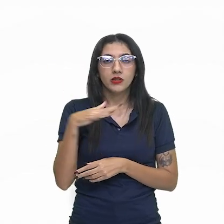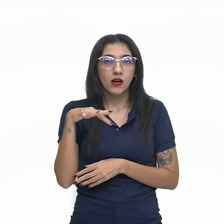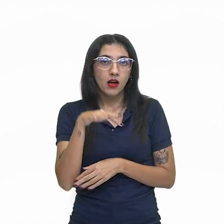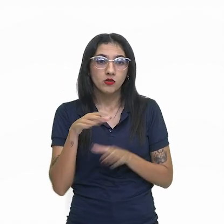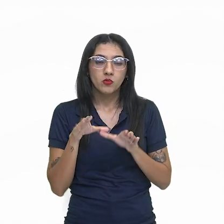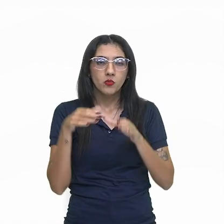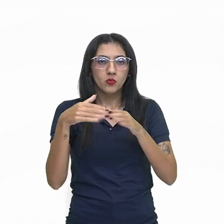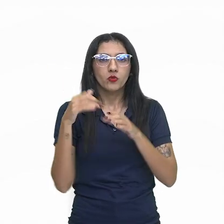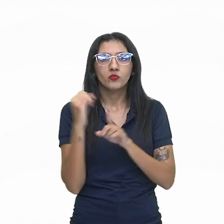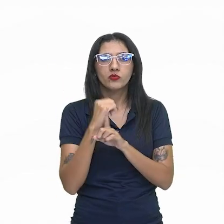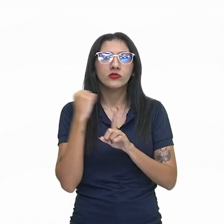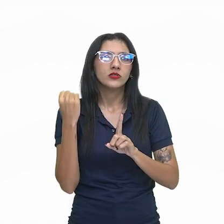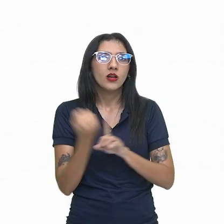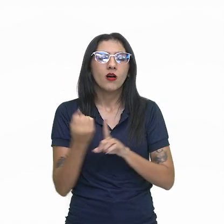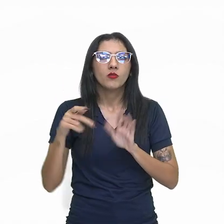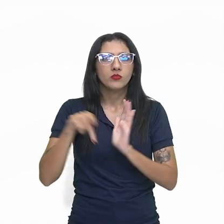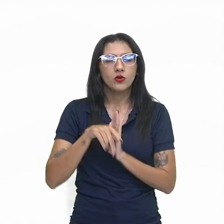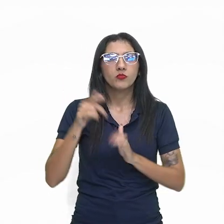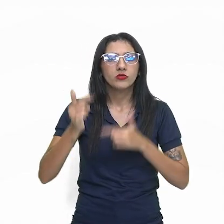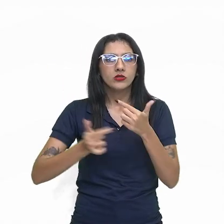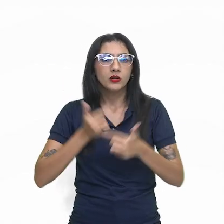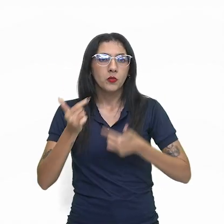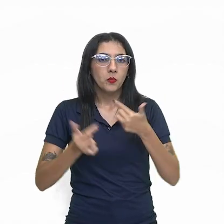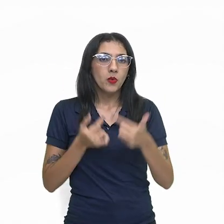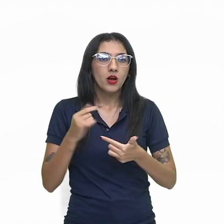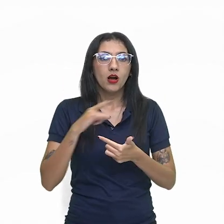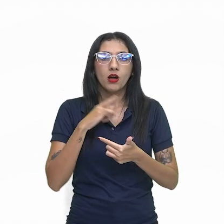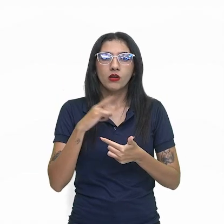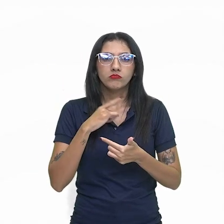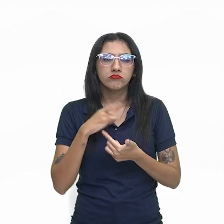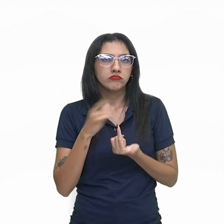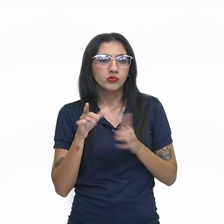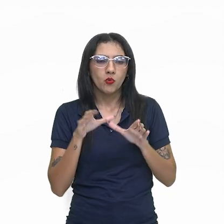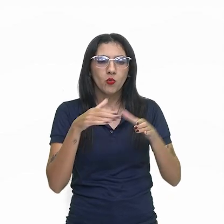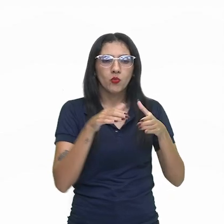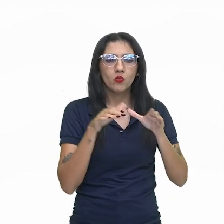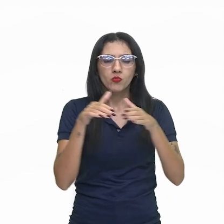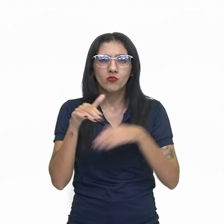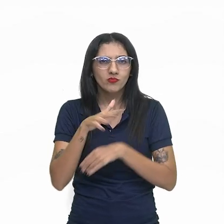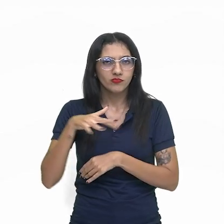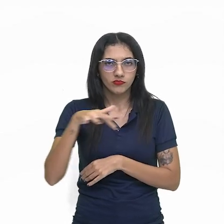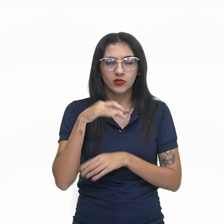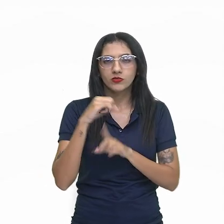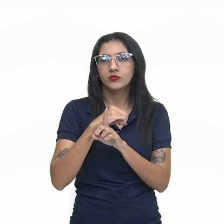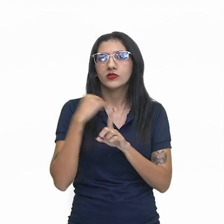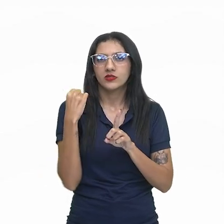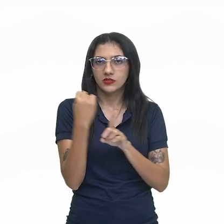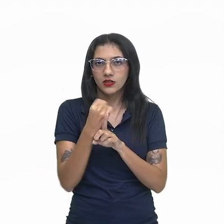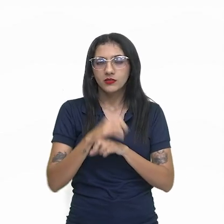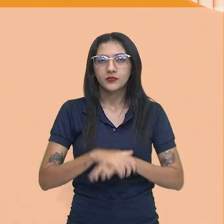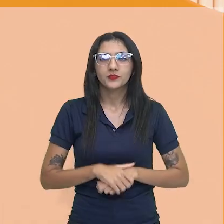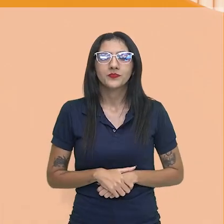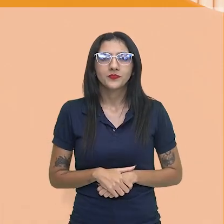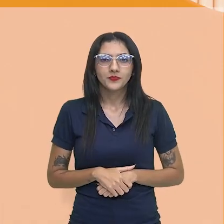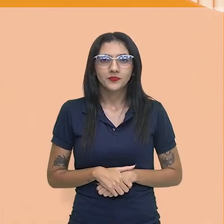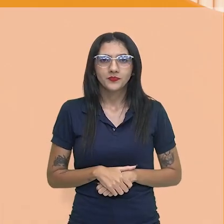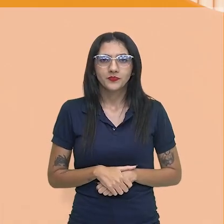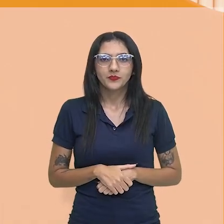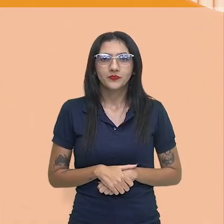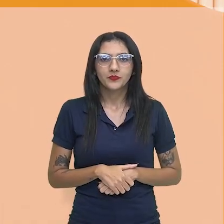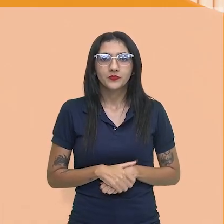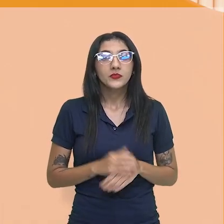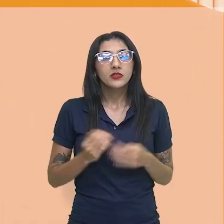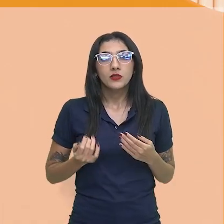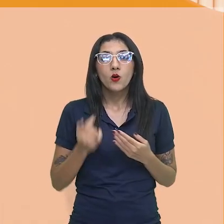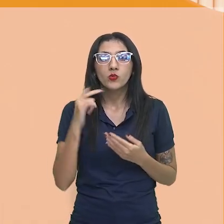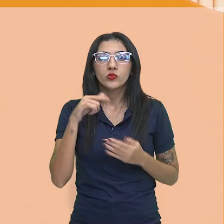movimentos sociais e trabalhadores organizados de diferentes setores da sociedade. Não é isso? Então, dentro desse